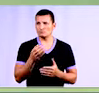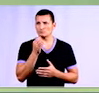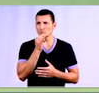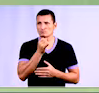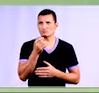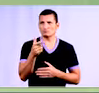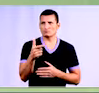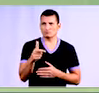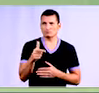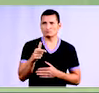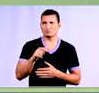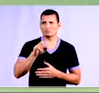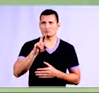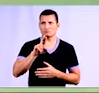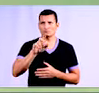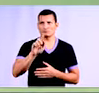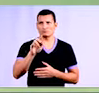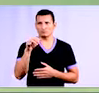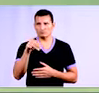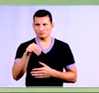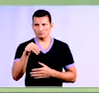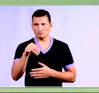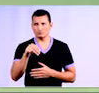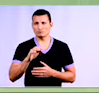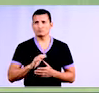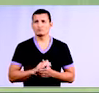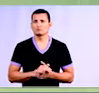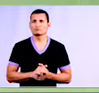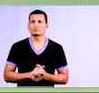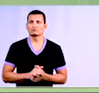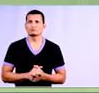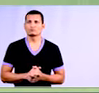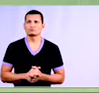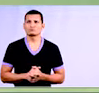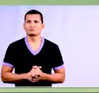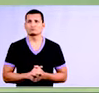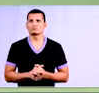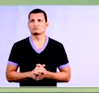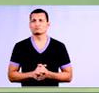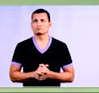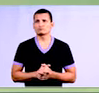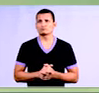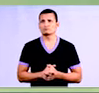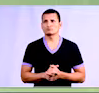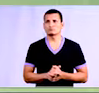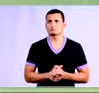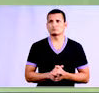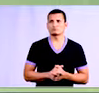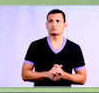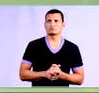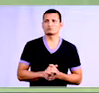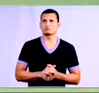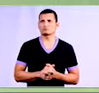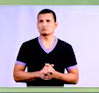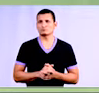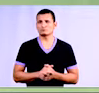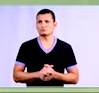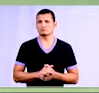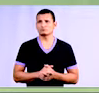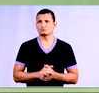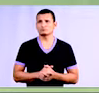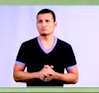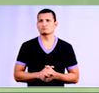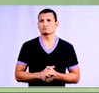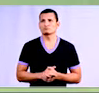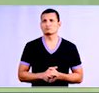a UGM, a unidade de gerenciamento de memória, nós teríamos isso. Esse exemplo que o